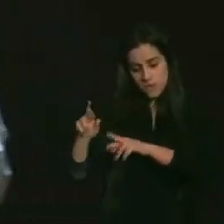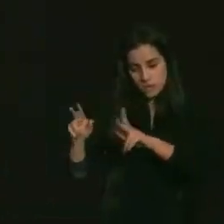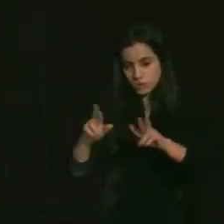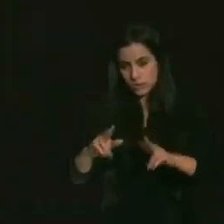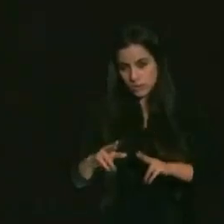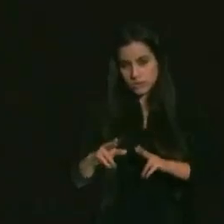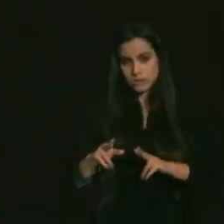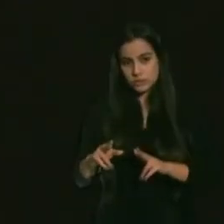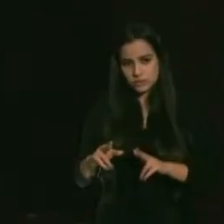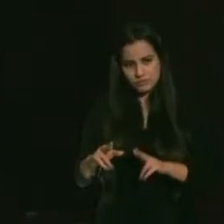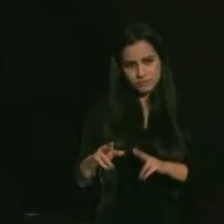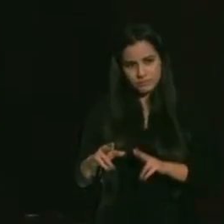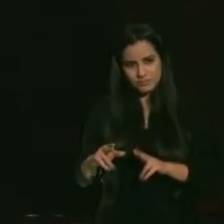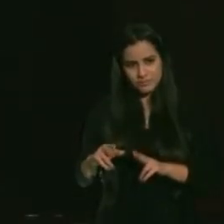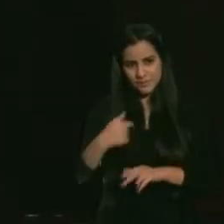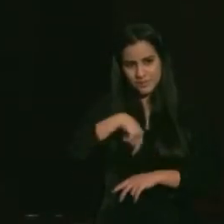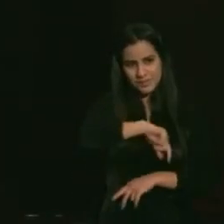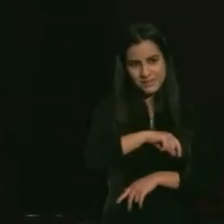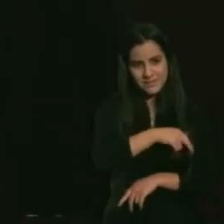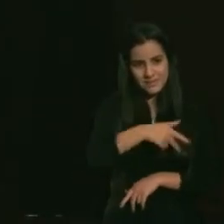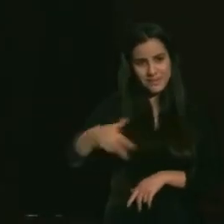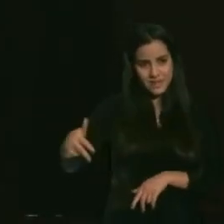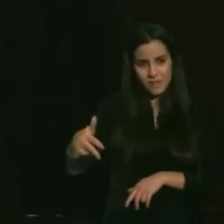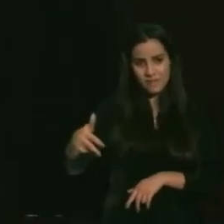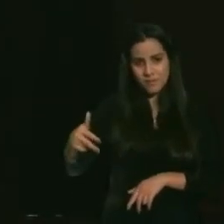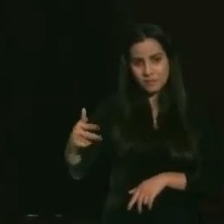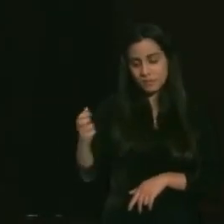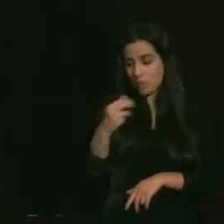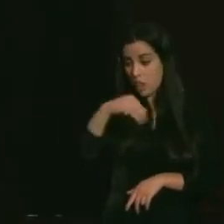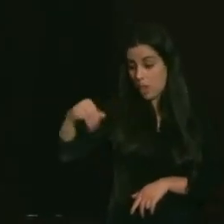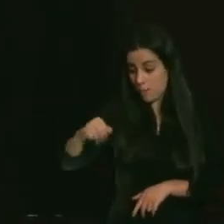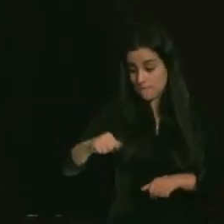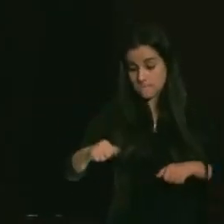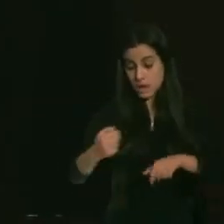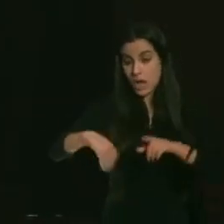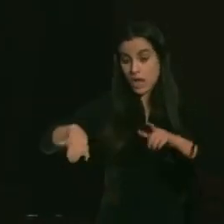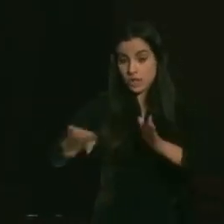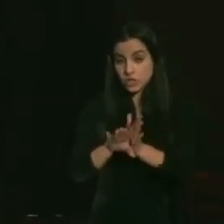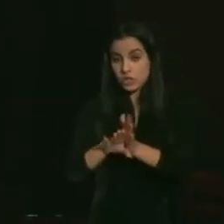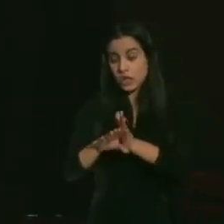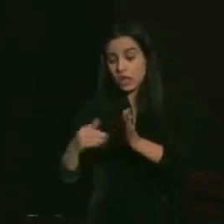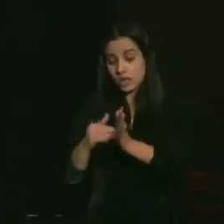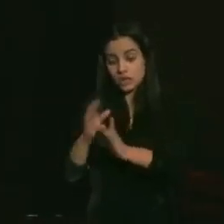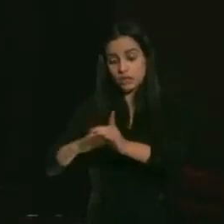nós andávamos quilômetros para chegar no lugar do culto. E eu vi aqueles irmãos andando a pé